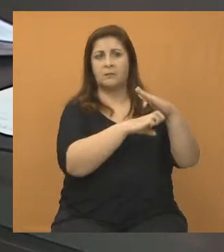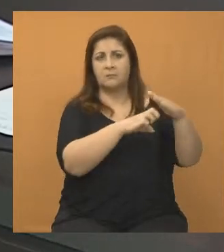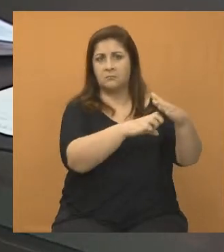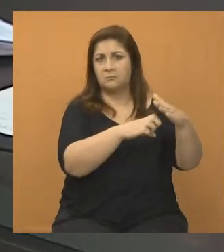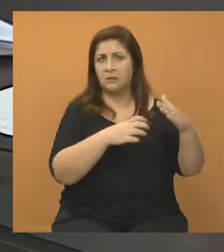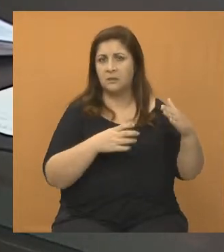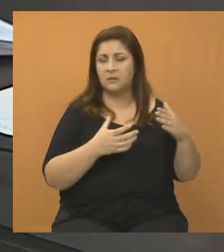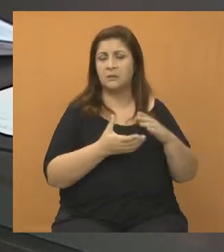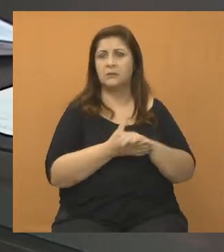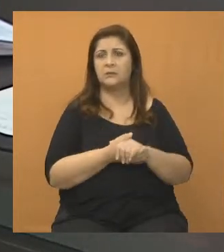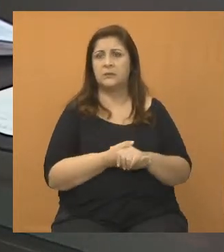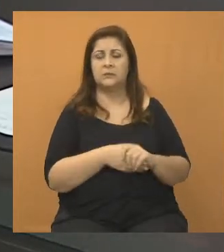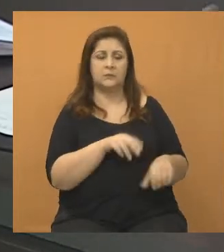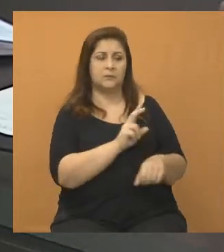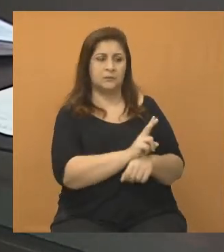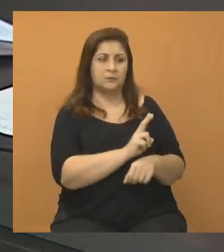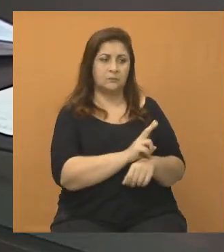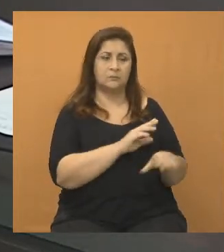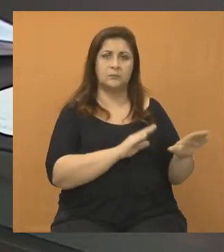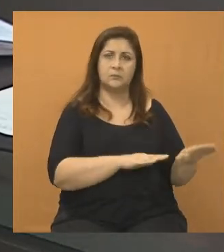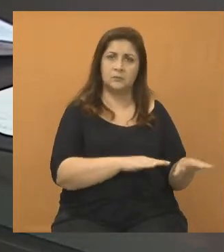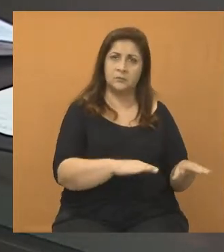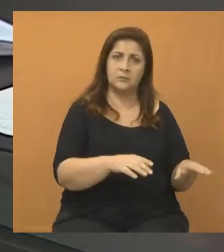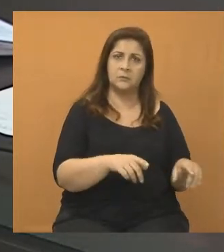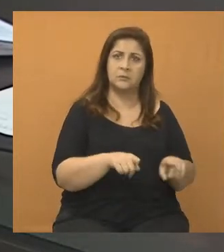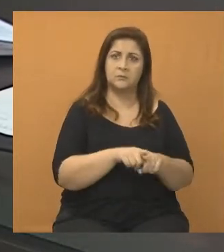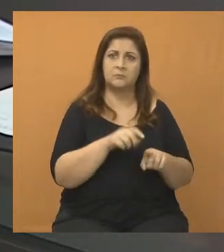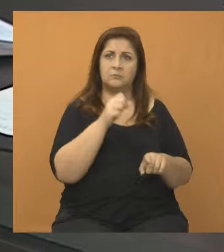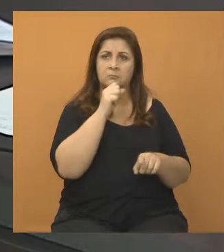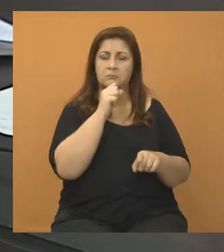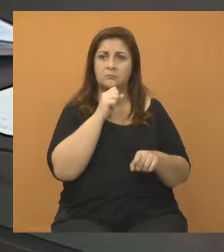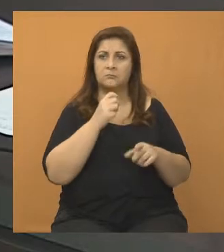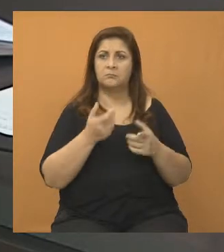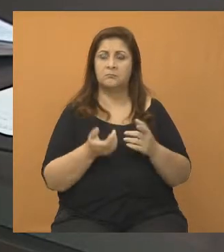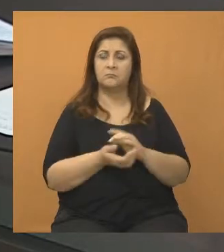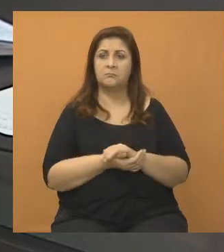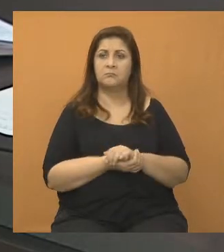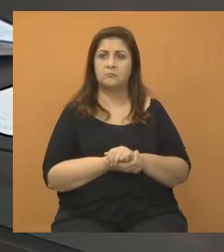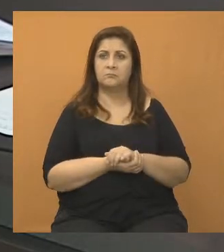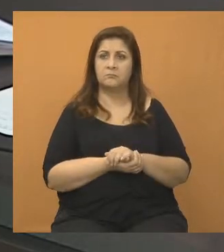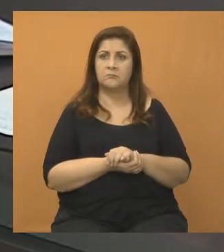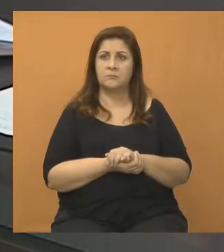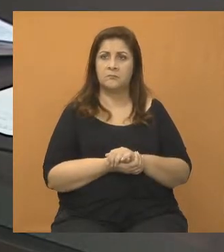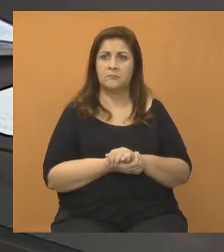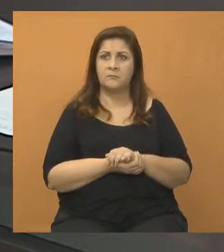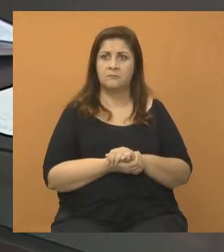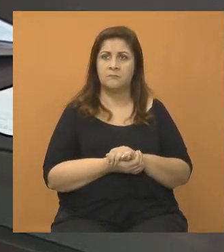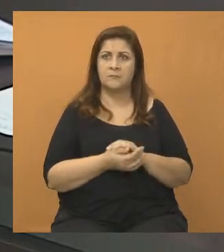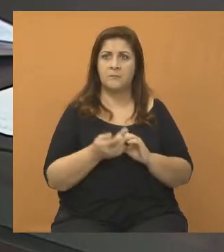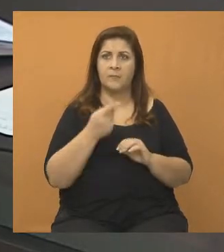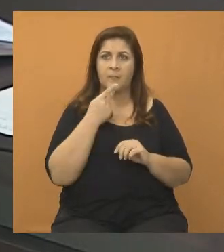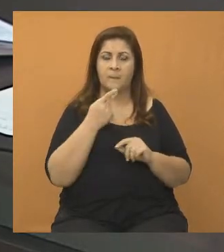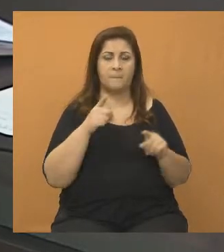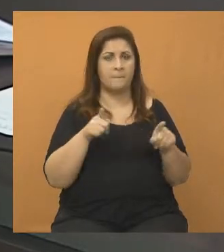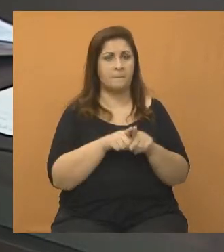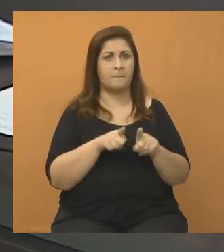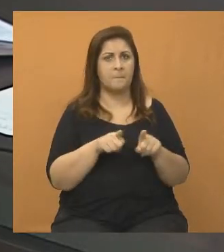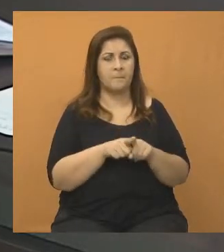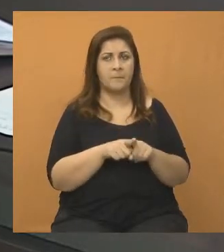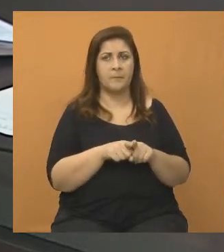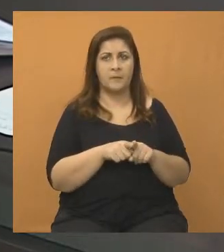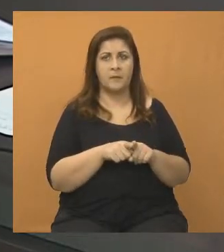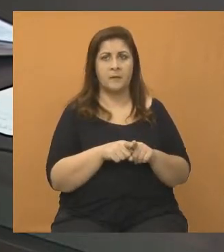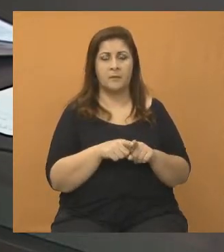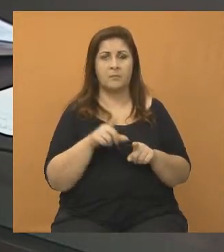de assistência à criança como ao idoso. E aqui vale ressaltar que tivemos